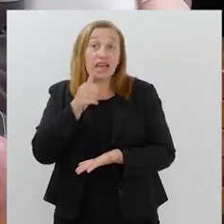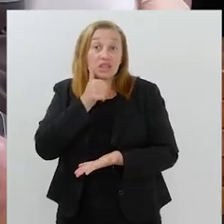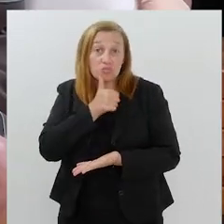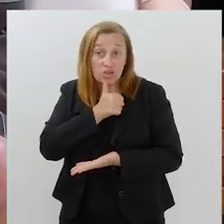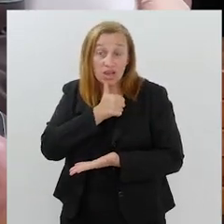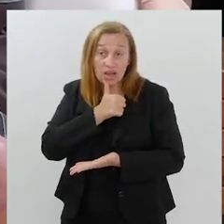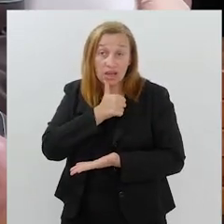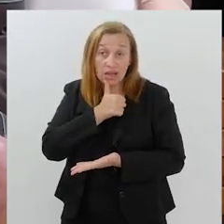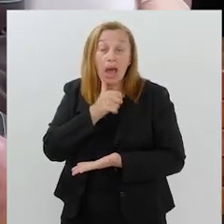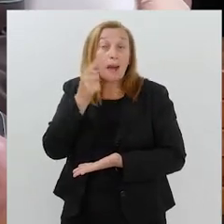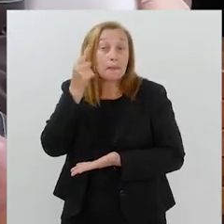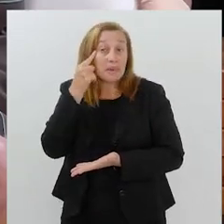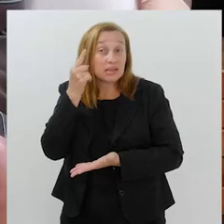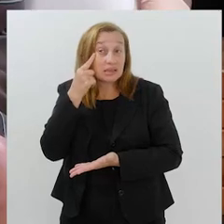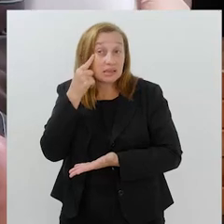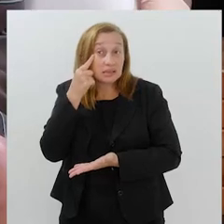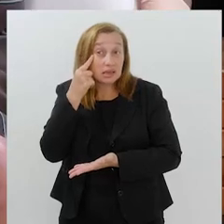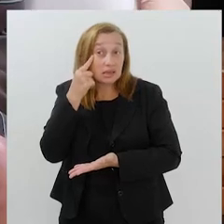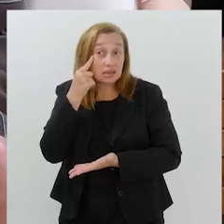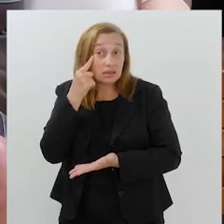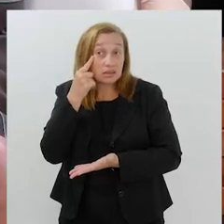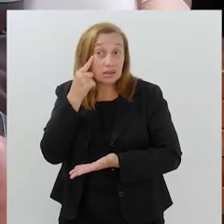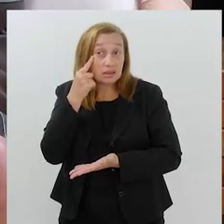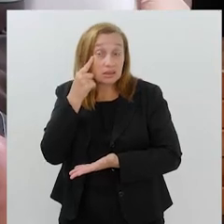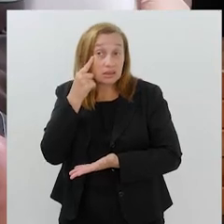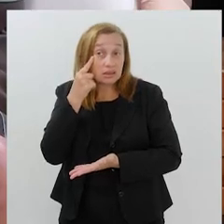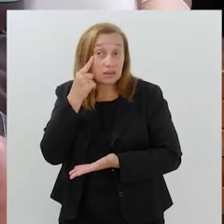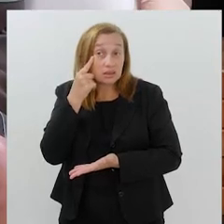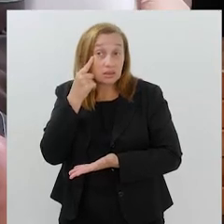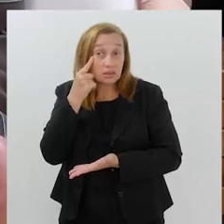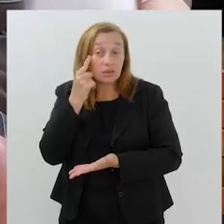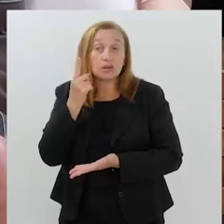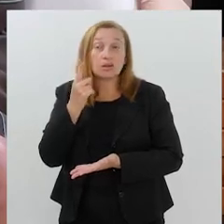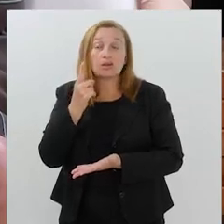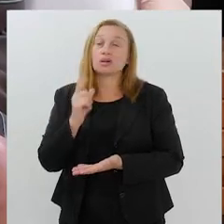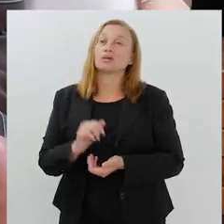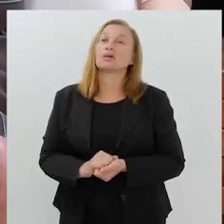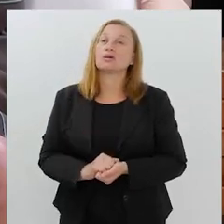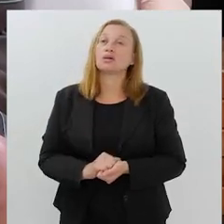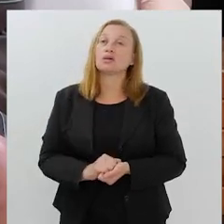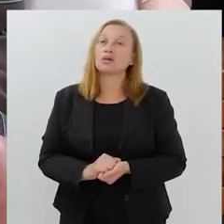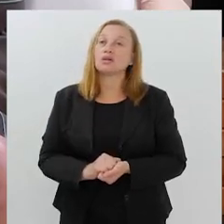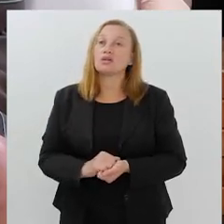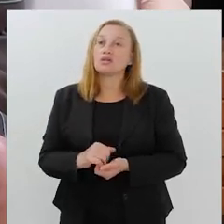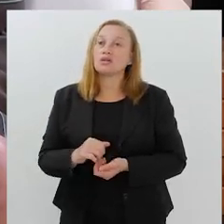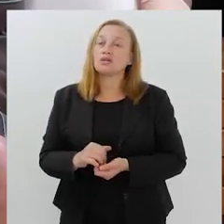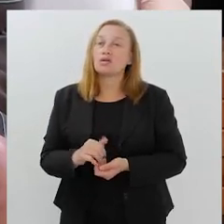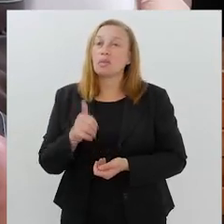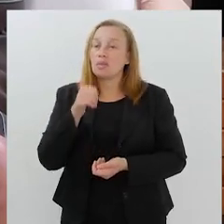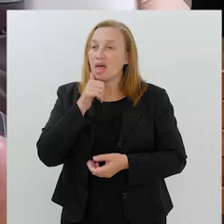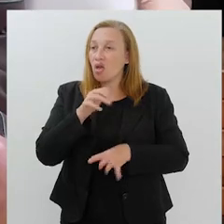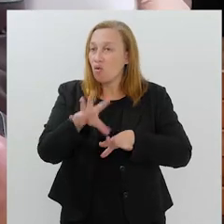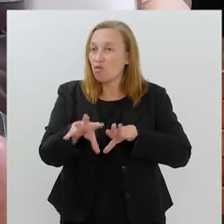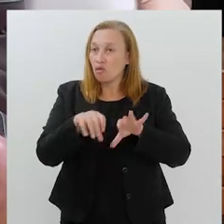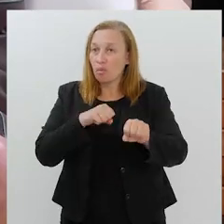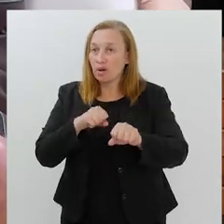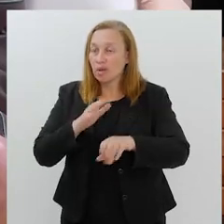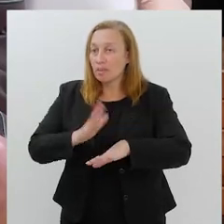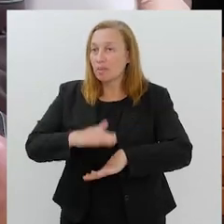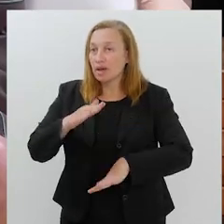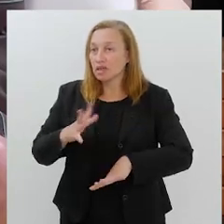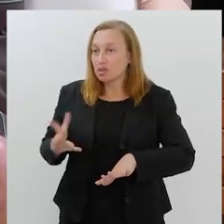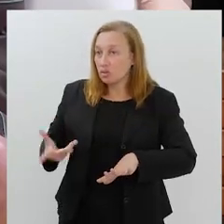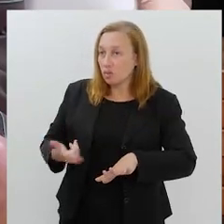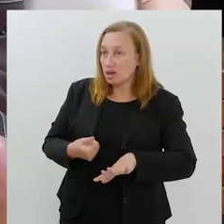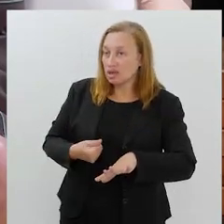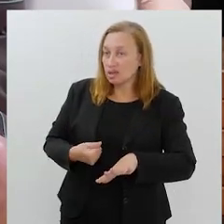realidade é que as mulheres pensando proporcionalmente em termos absolutos somos aquela força melhor formada e